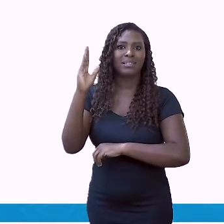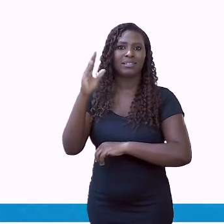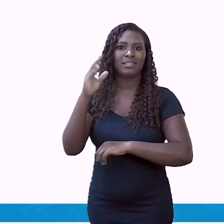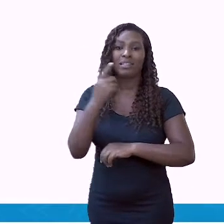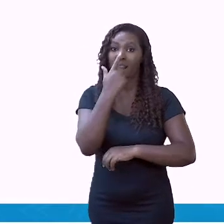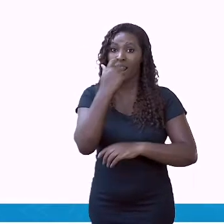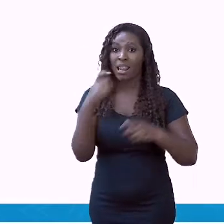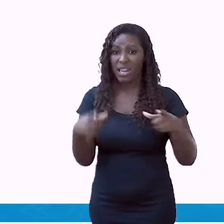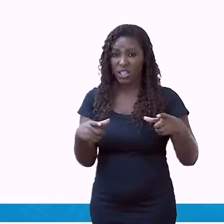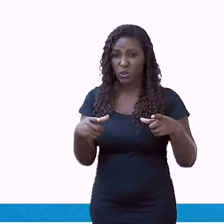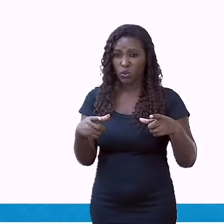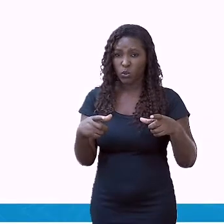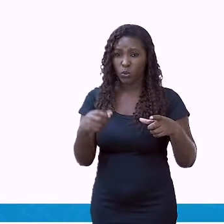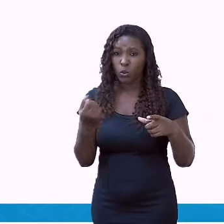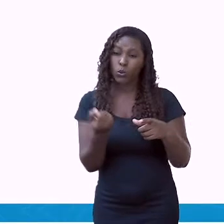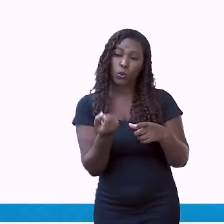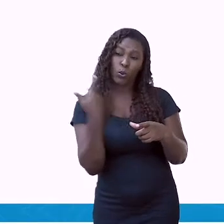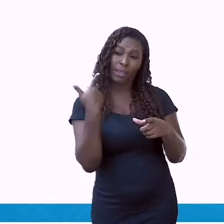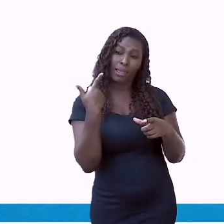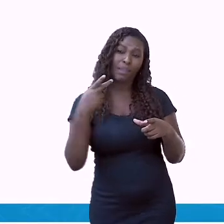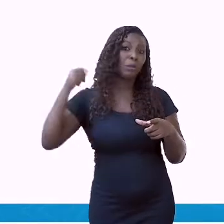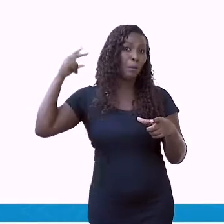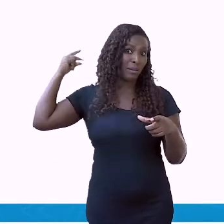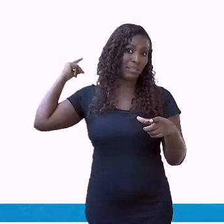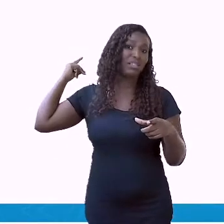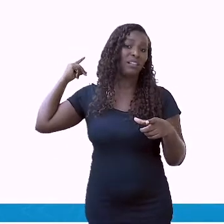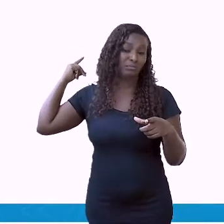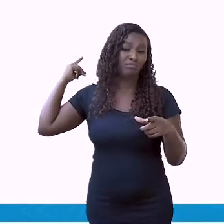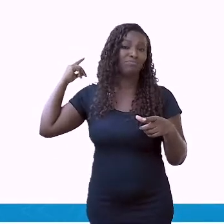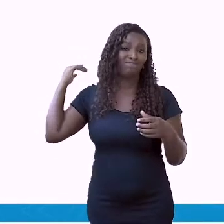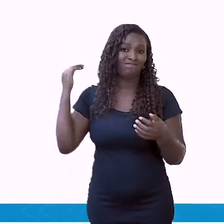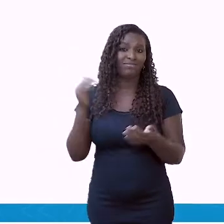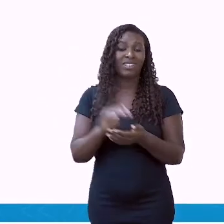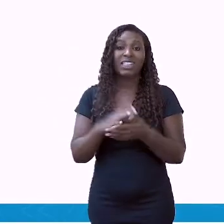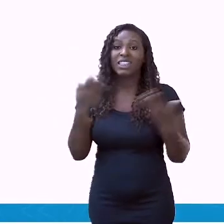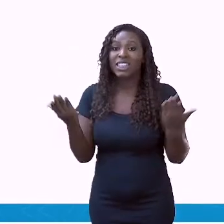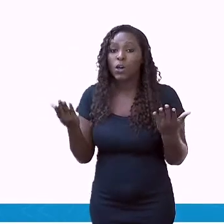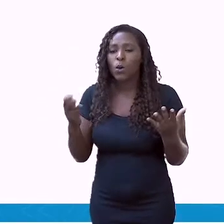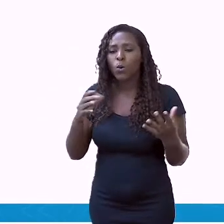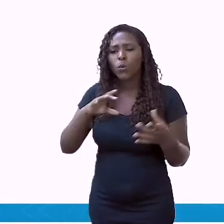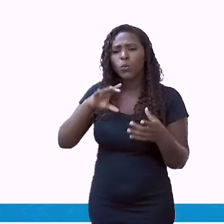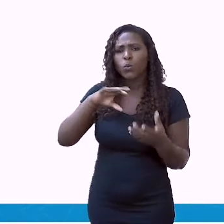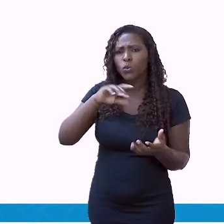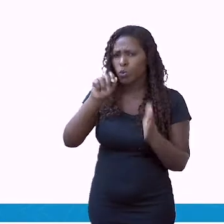extraindo cada vez mais recursos naturais.